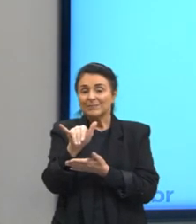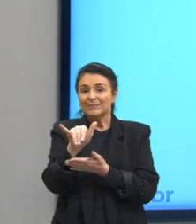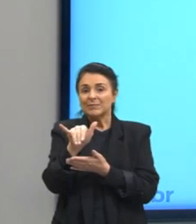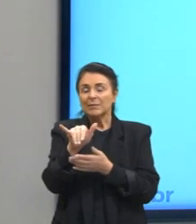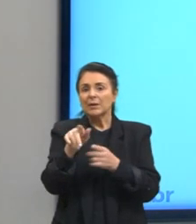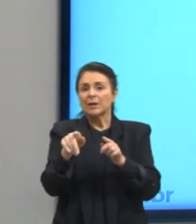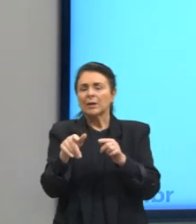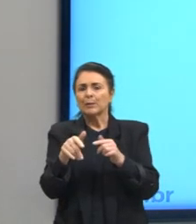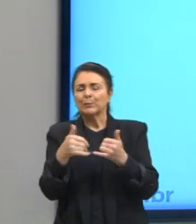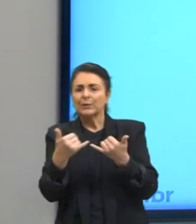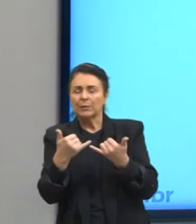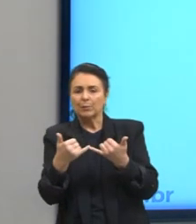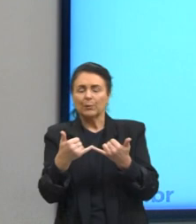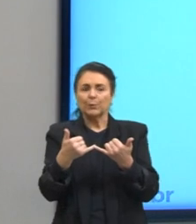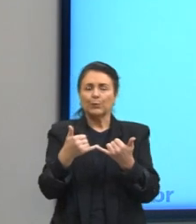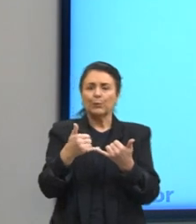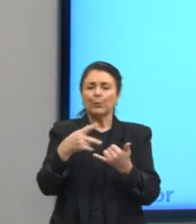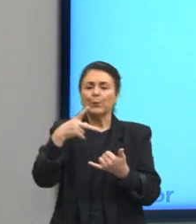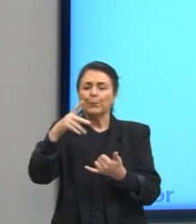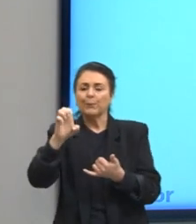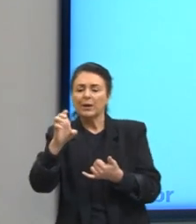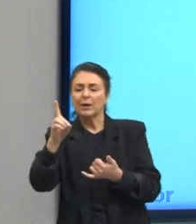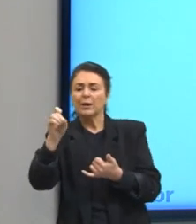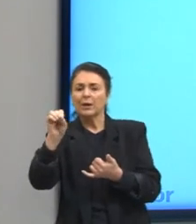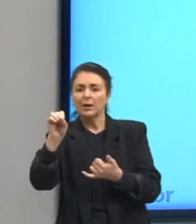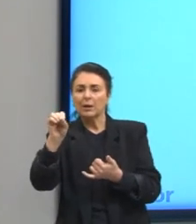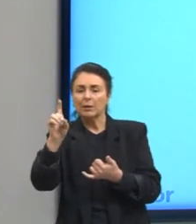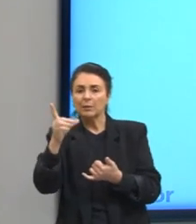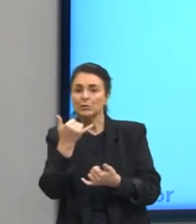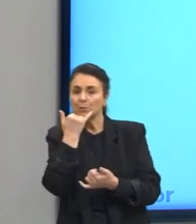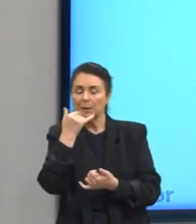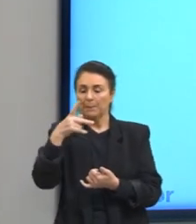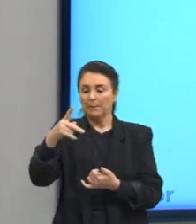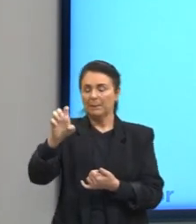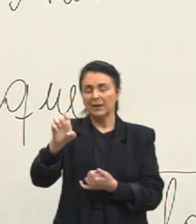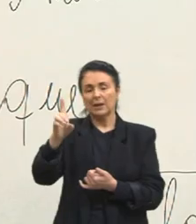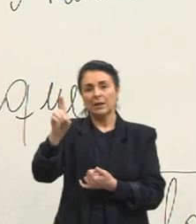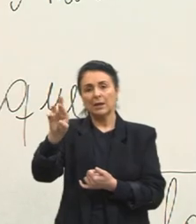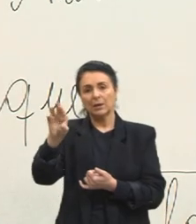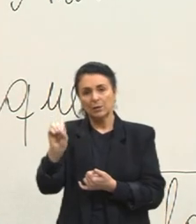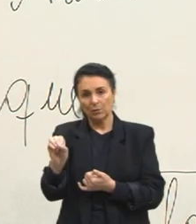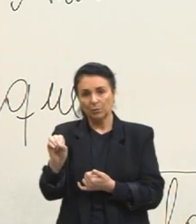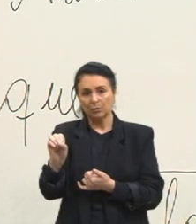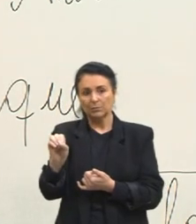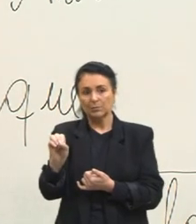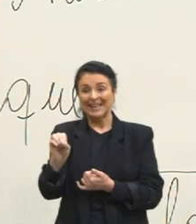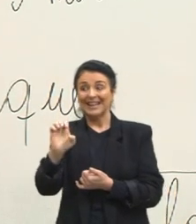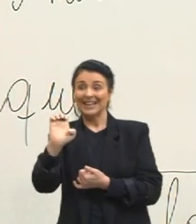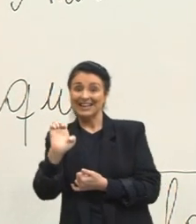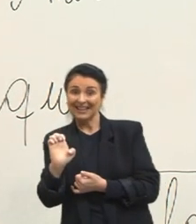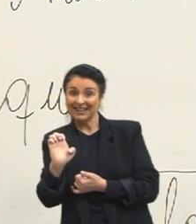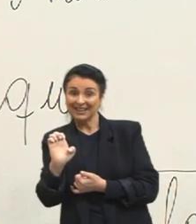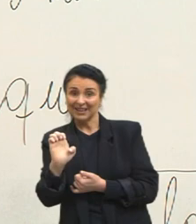Ivete por exemplo Pedro e inverte a Oi Pedro